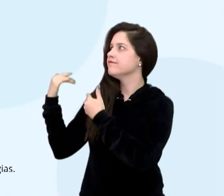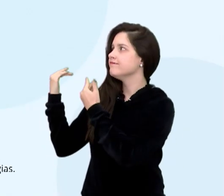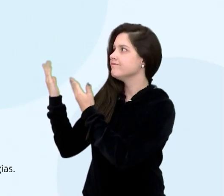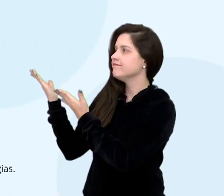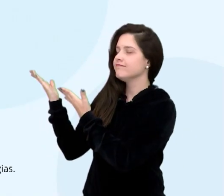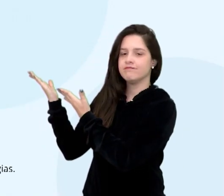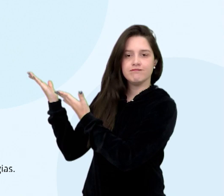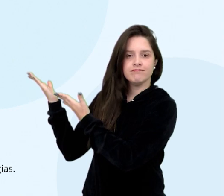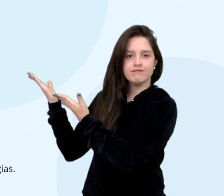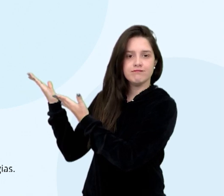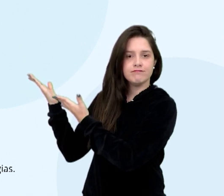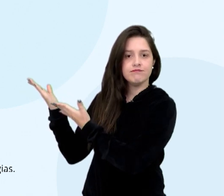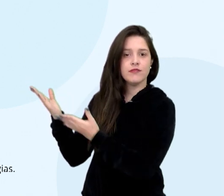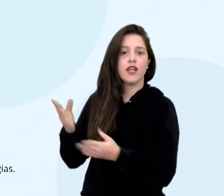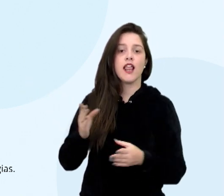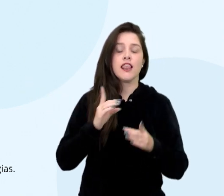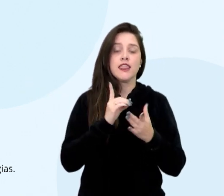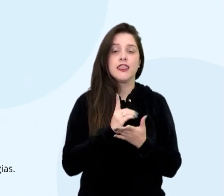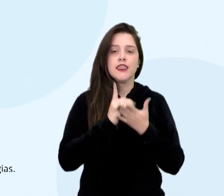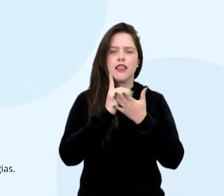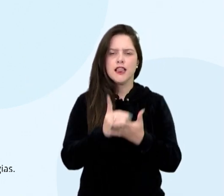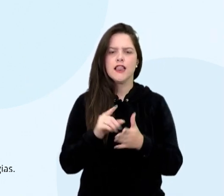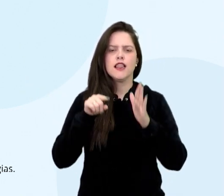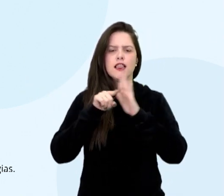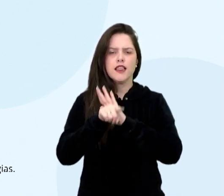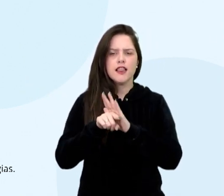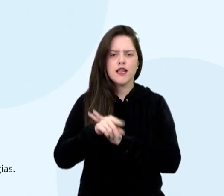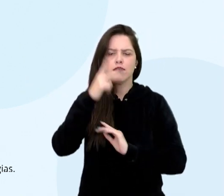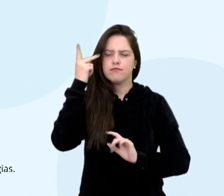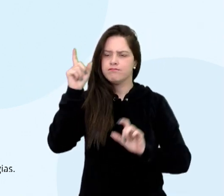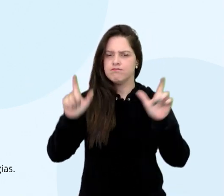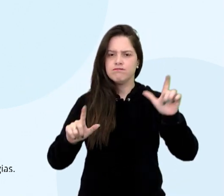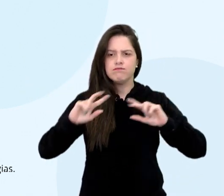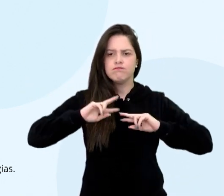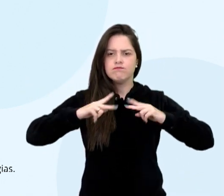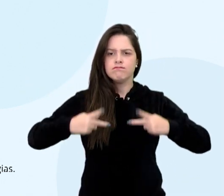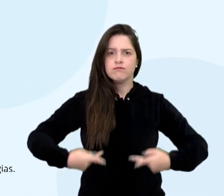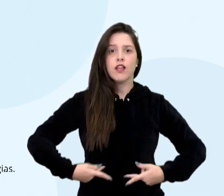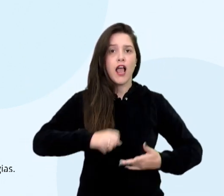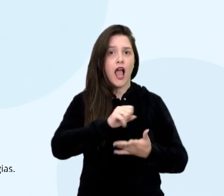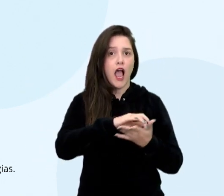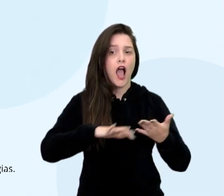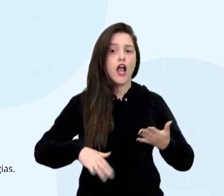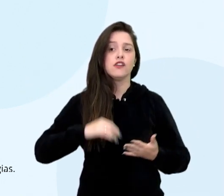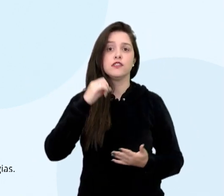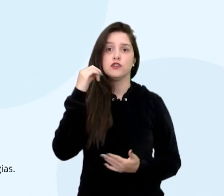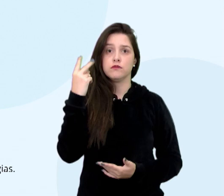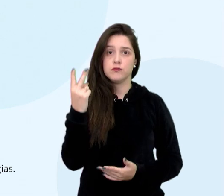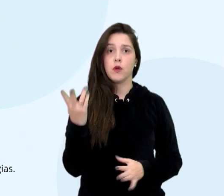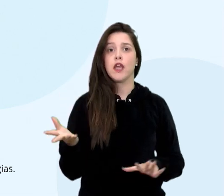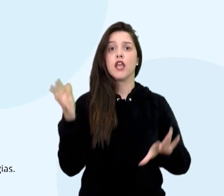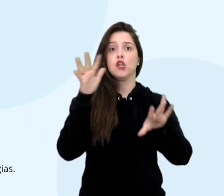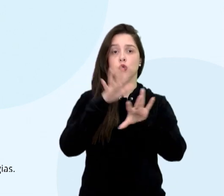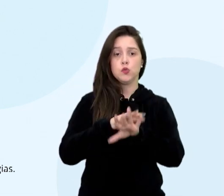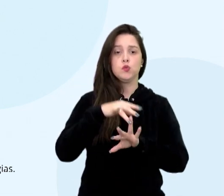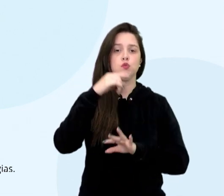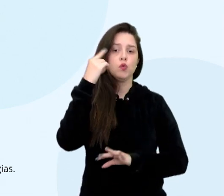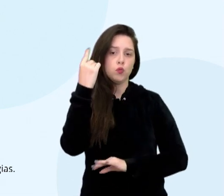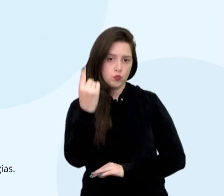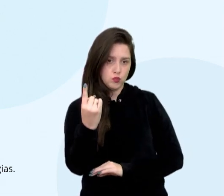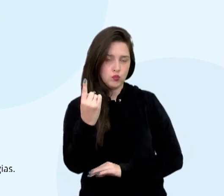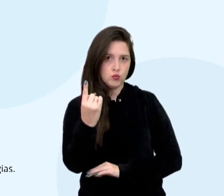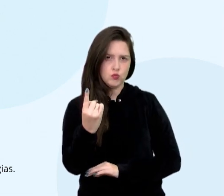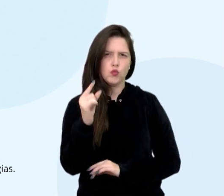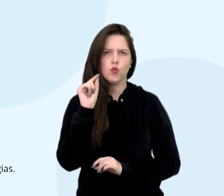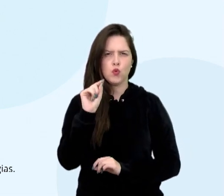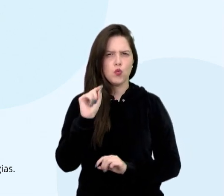a demografia e investigação das populações humanas, atividade 2, introdução 1. E